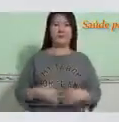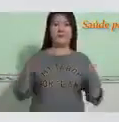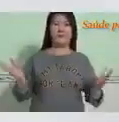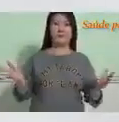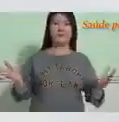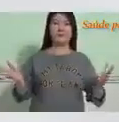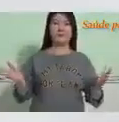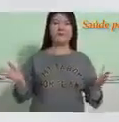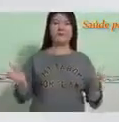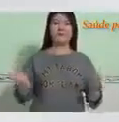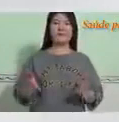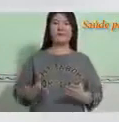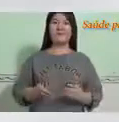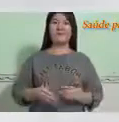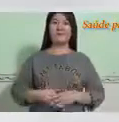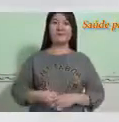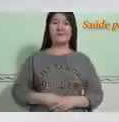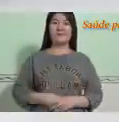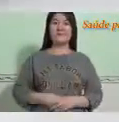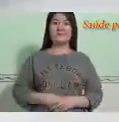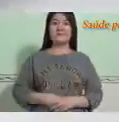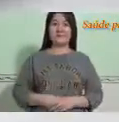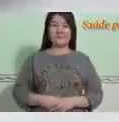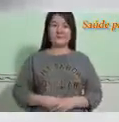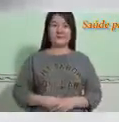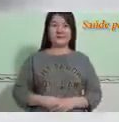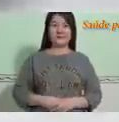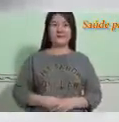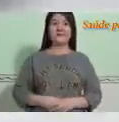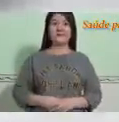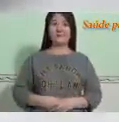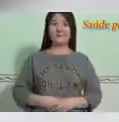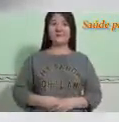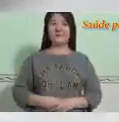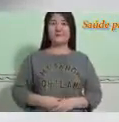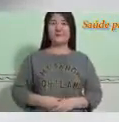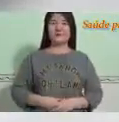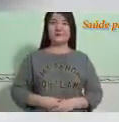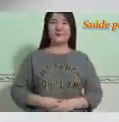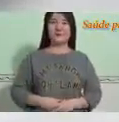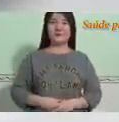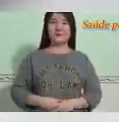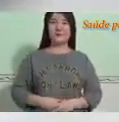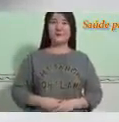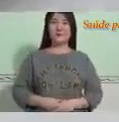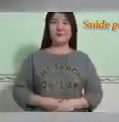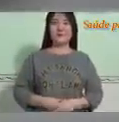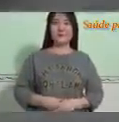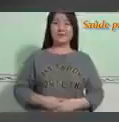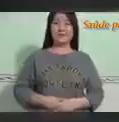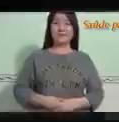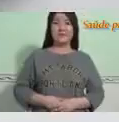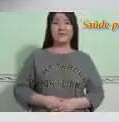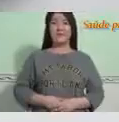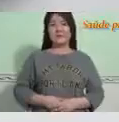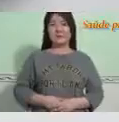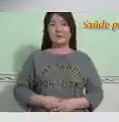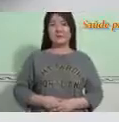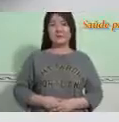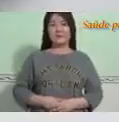pode ser transmitido dessa forma. Saiba mais sobre